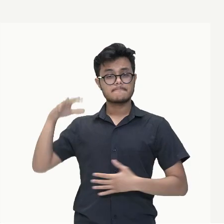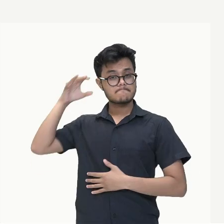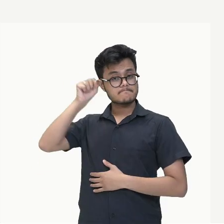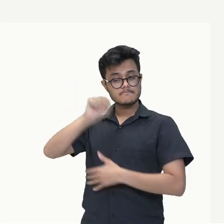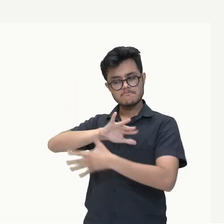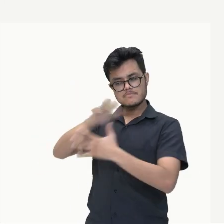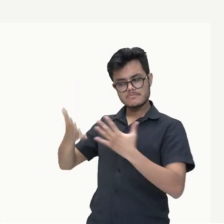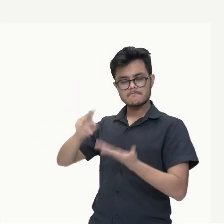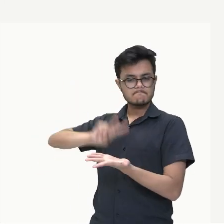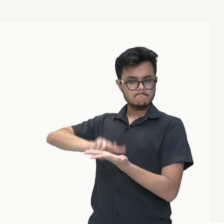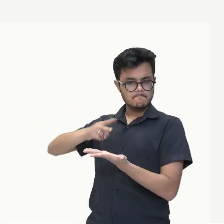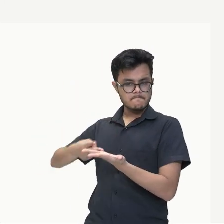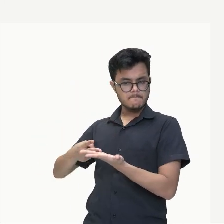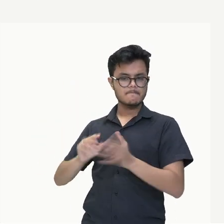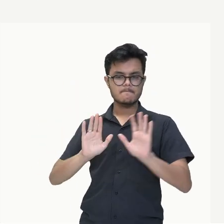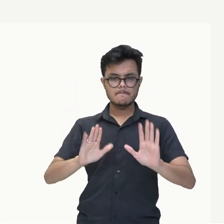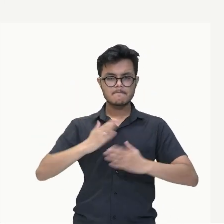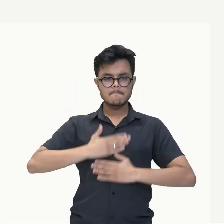Ok?